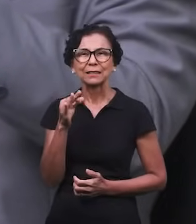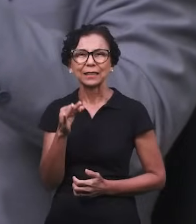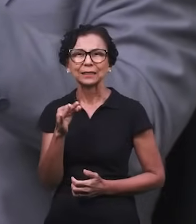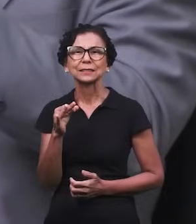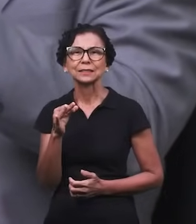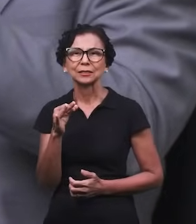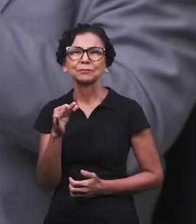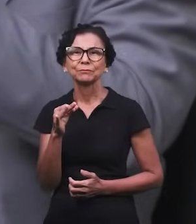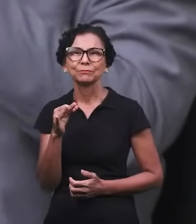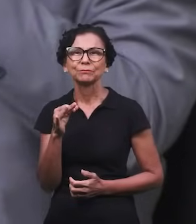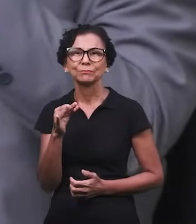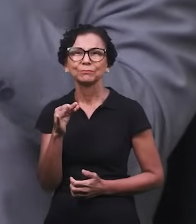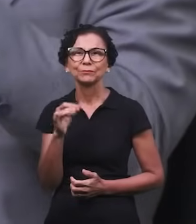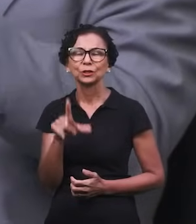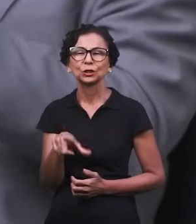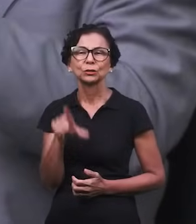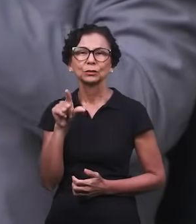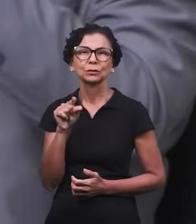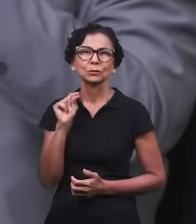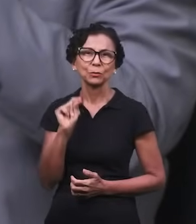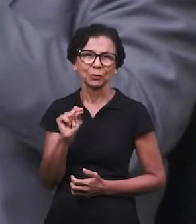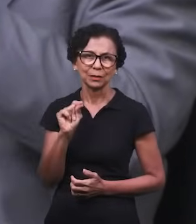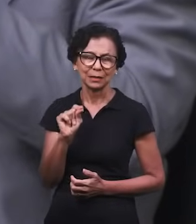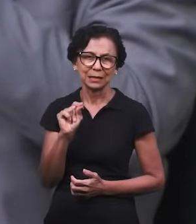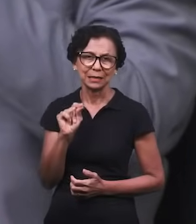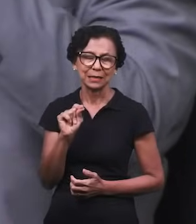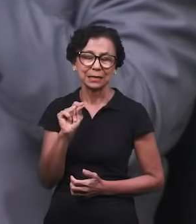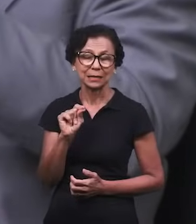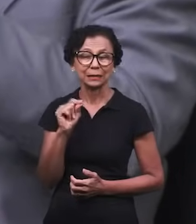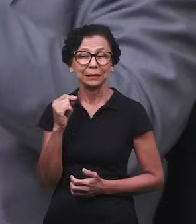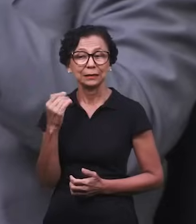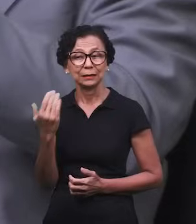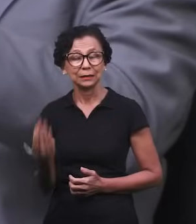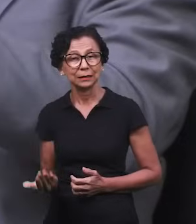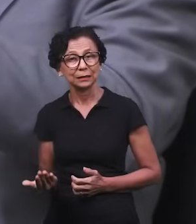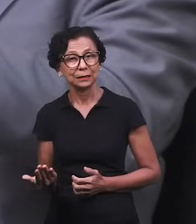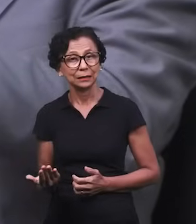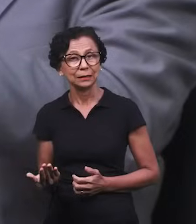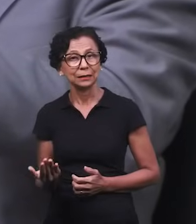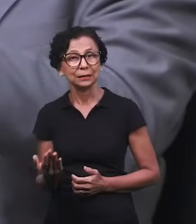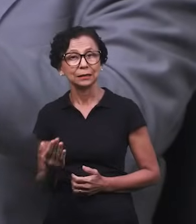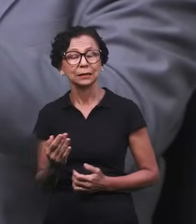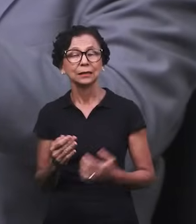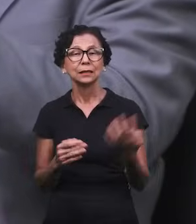consequência, eles acabam por não construir uma base sólida de vida,